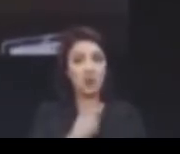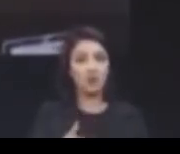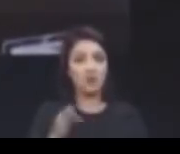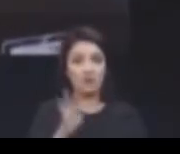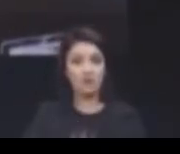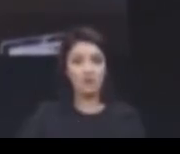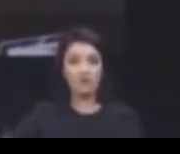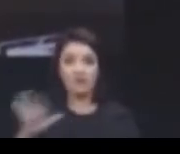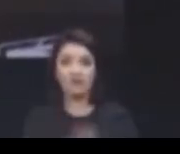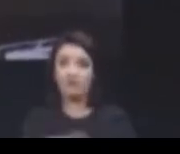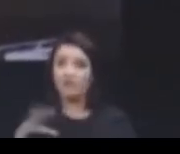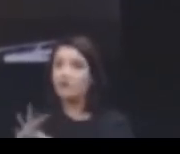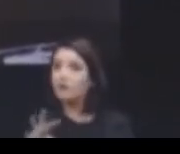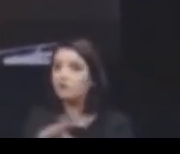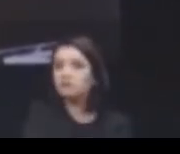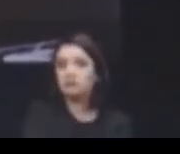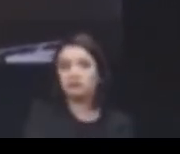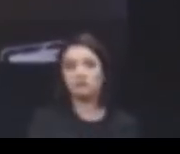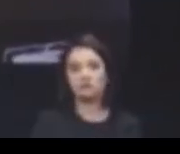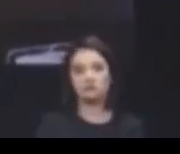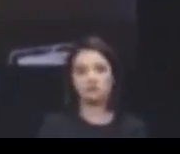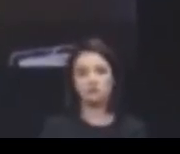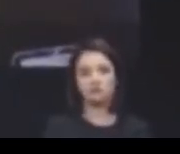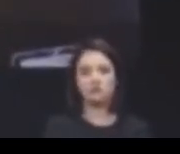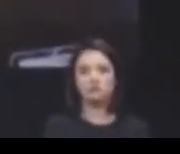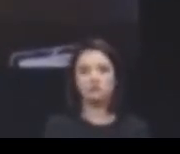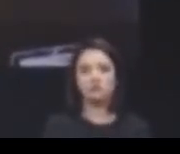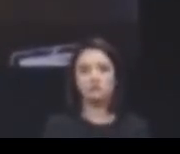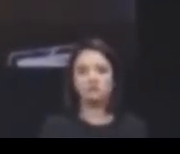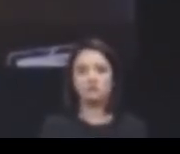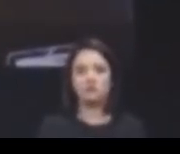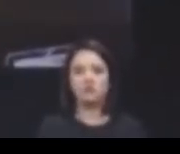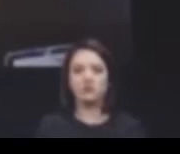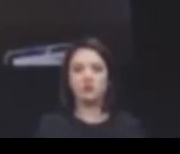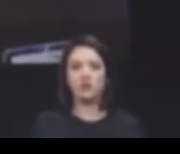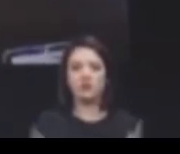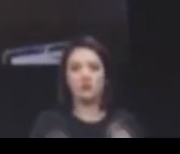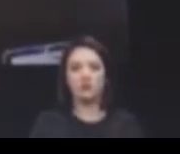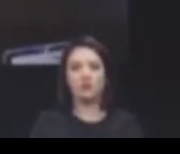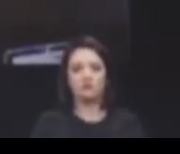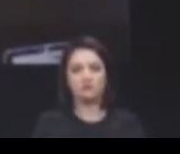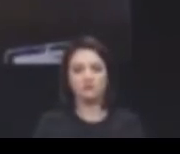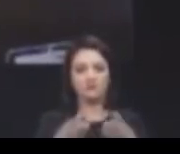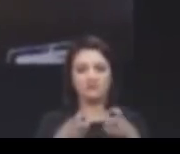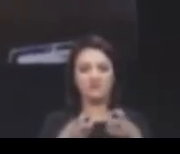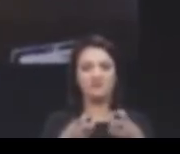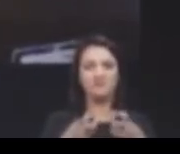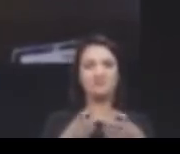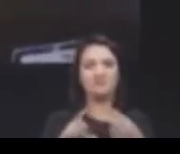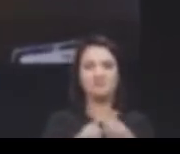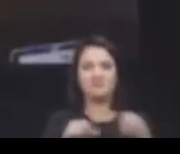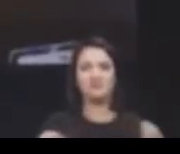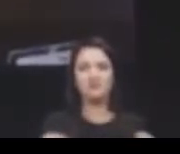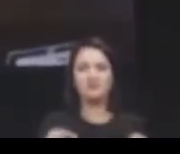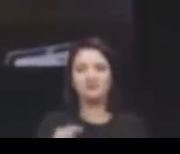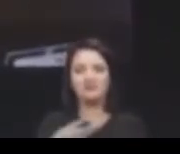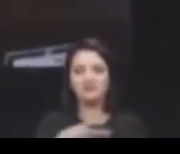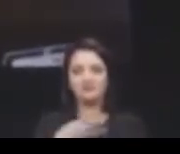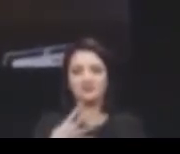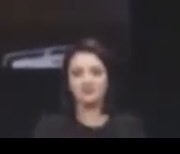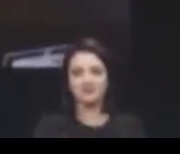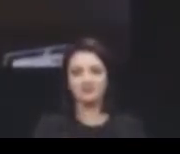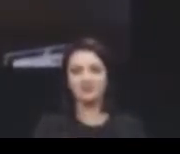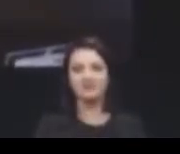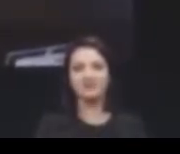por parte da União. Então, é fácil de ver isto no próprio artigo 34 da Constituição.